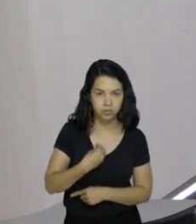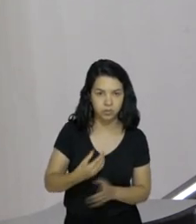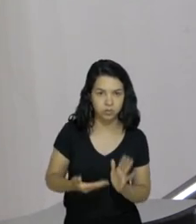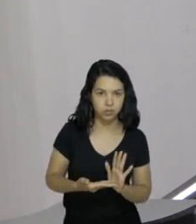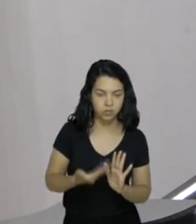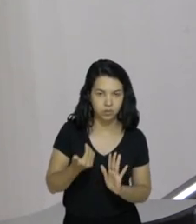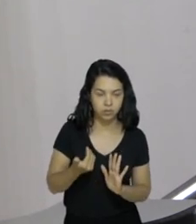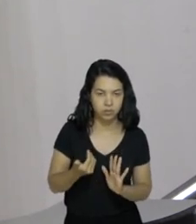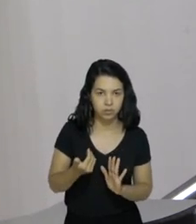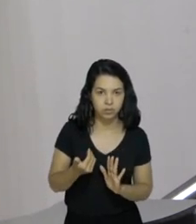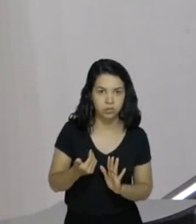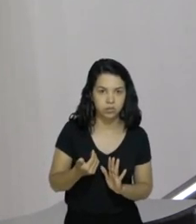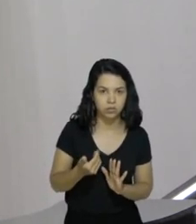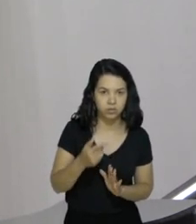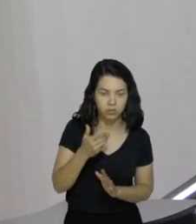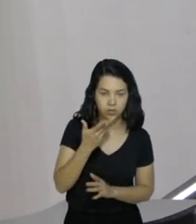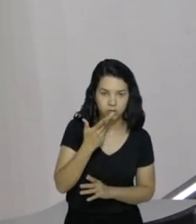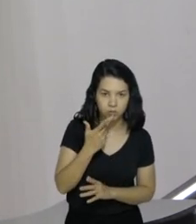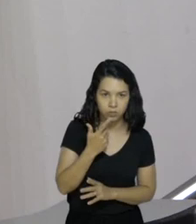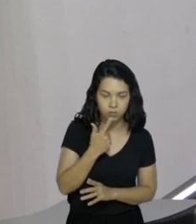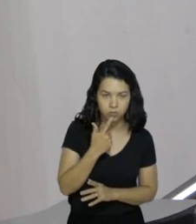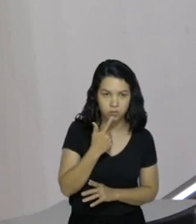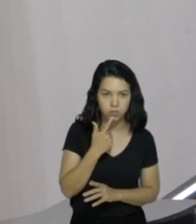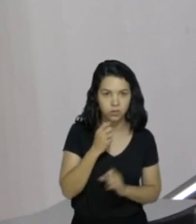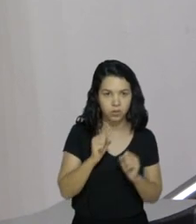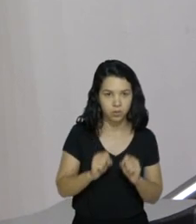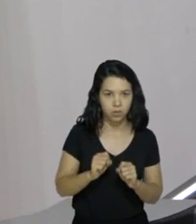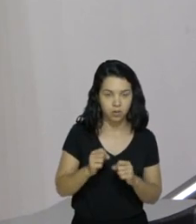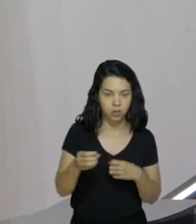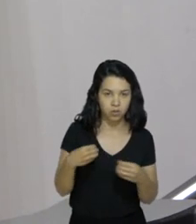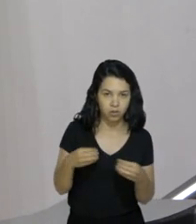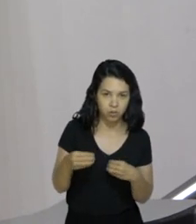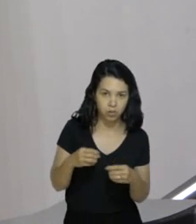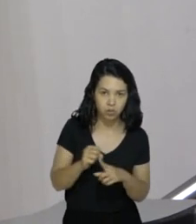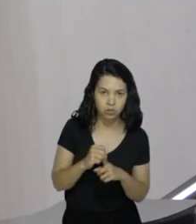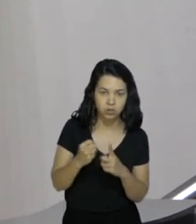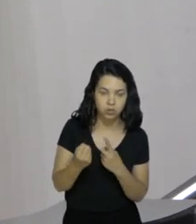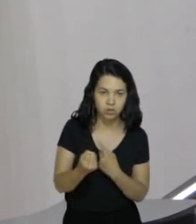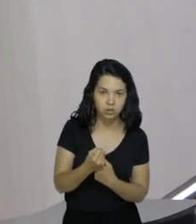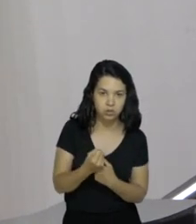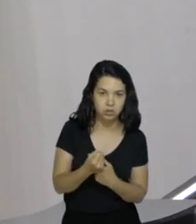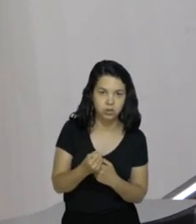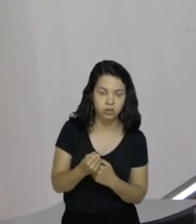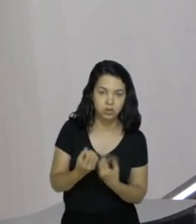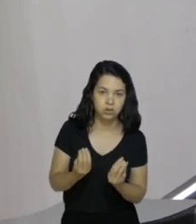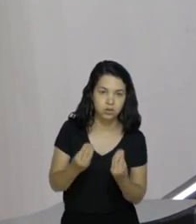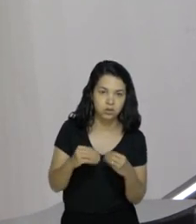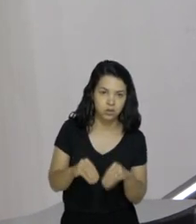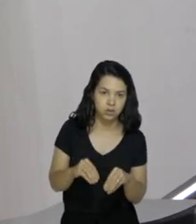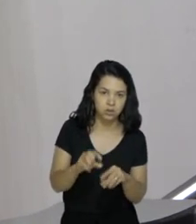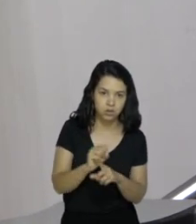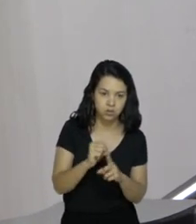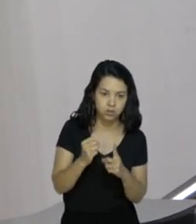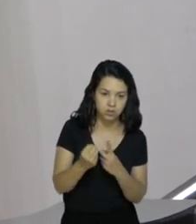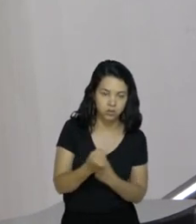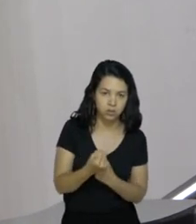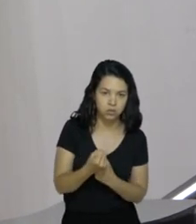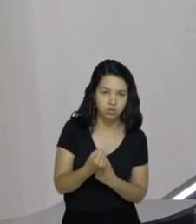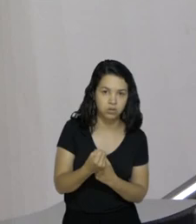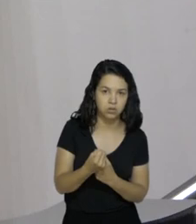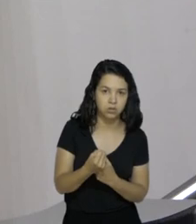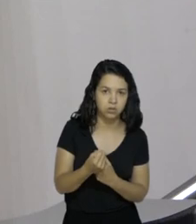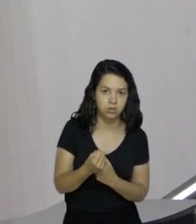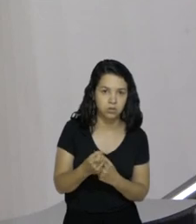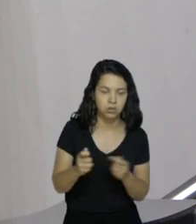risco, tirando crianças em situação de vulnerabilidade social e introduzindo-os na sociedade, dando-lhes